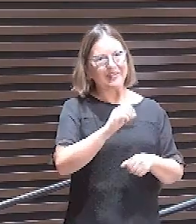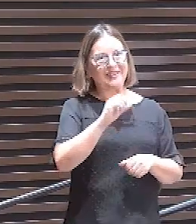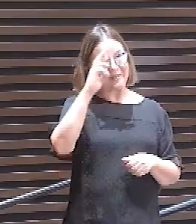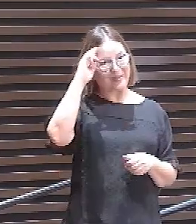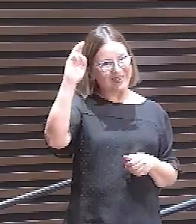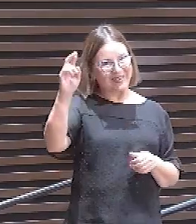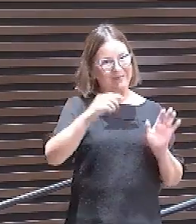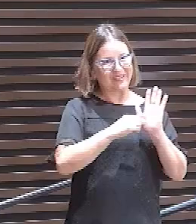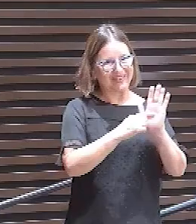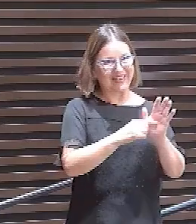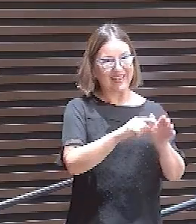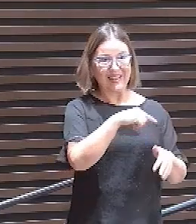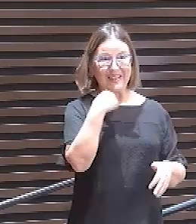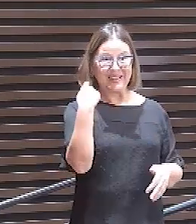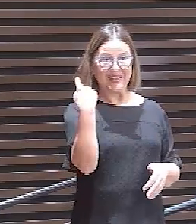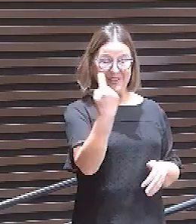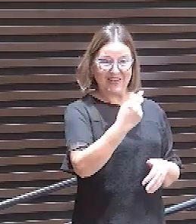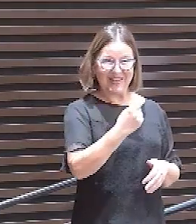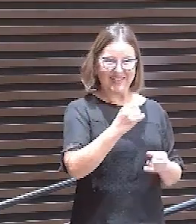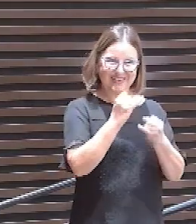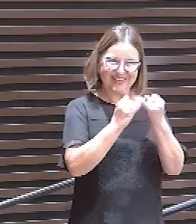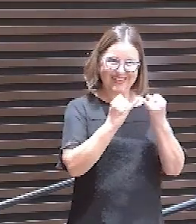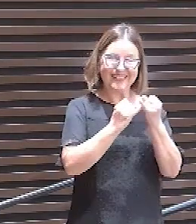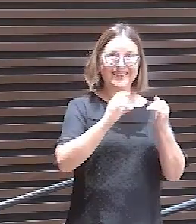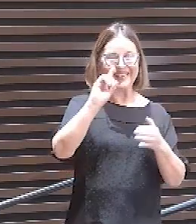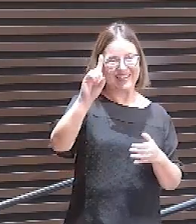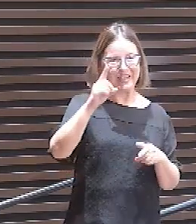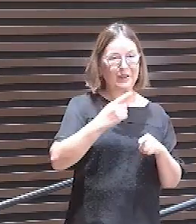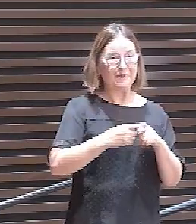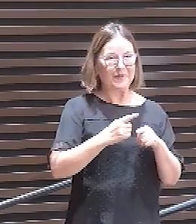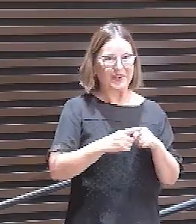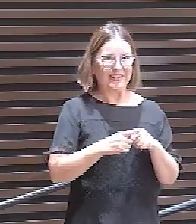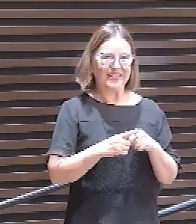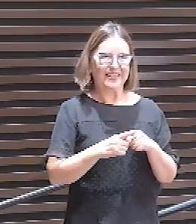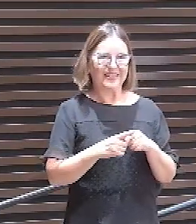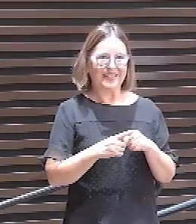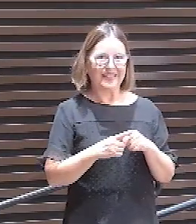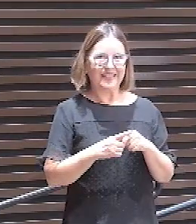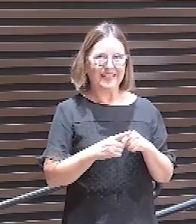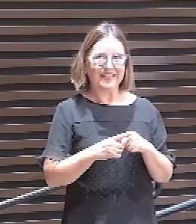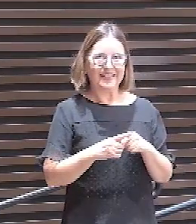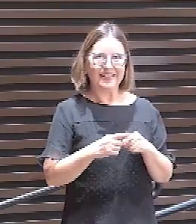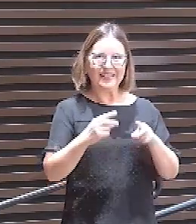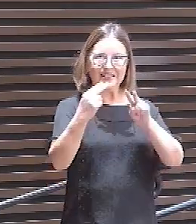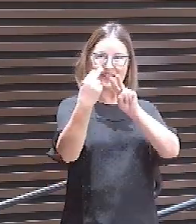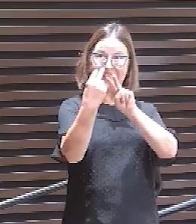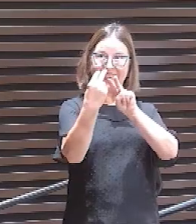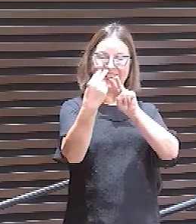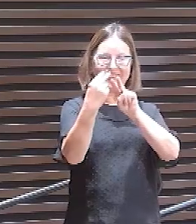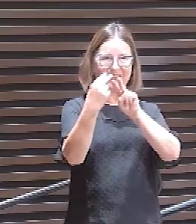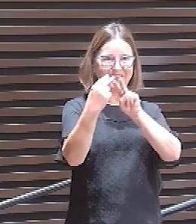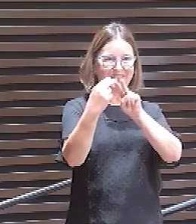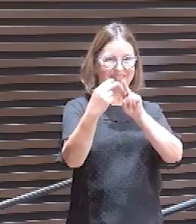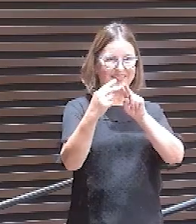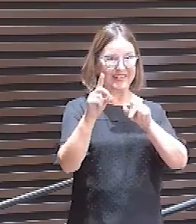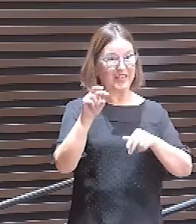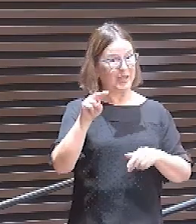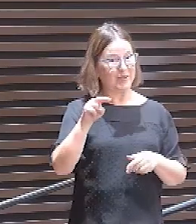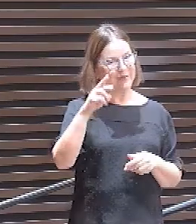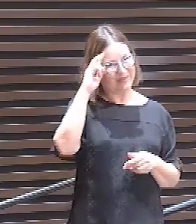seremos semelhante a Ele, porque haveremos de vê-lo como Ele é. Então nós temos